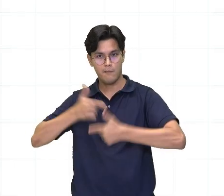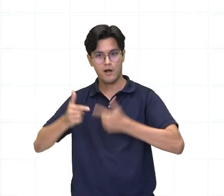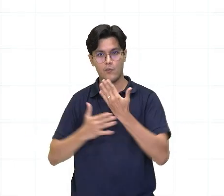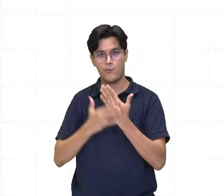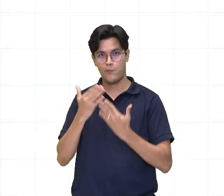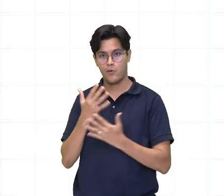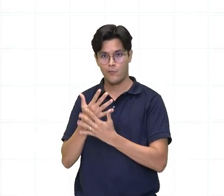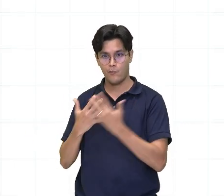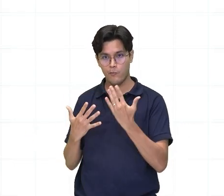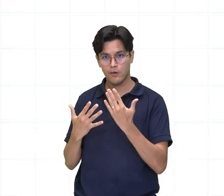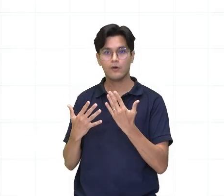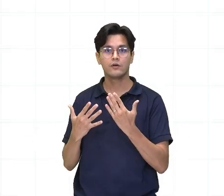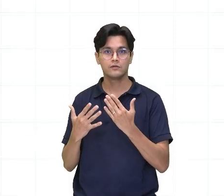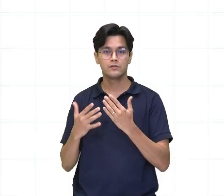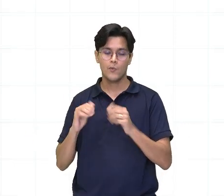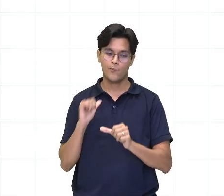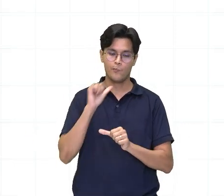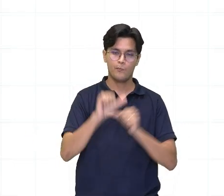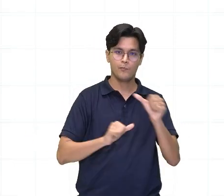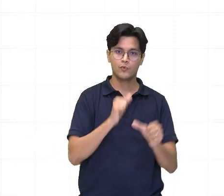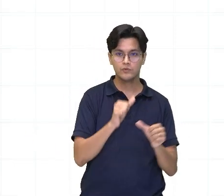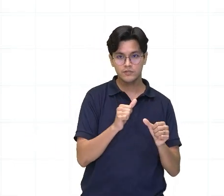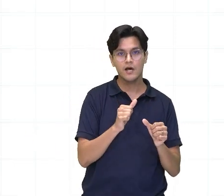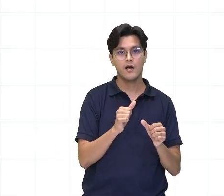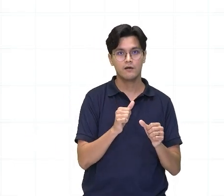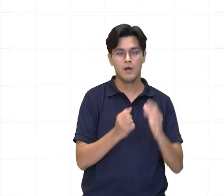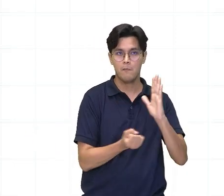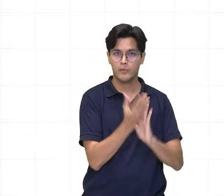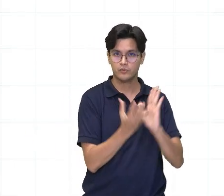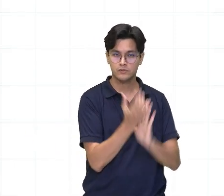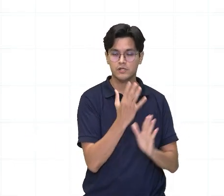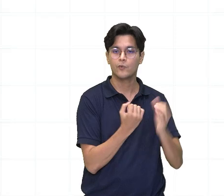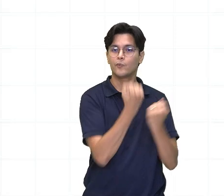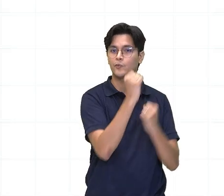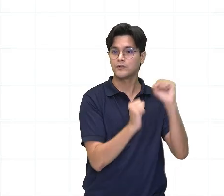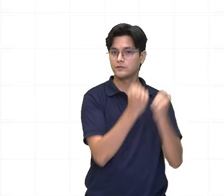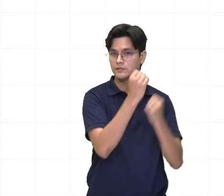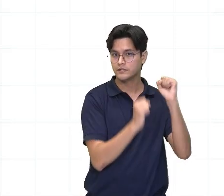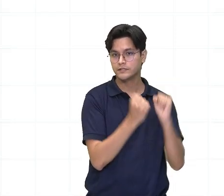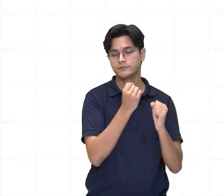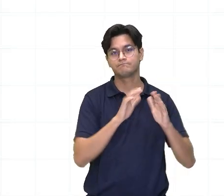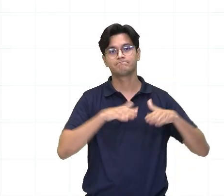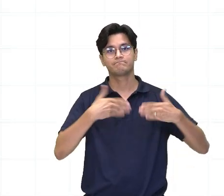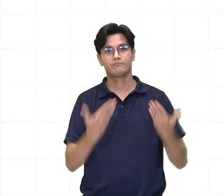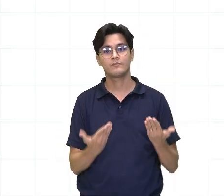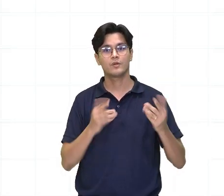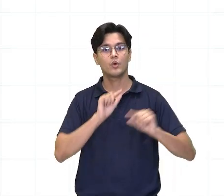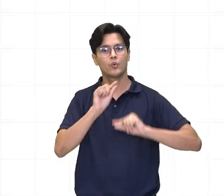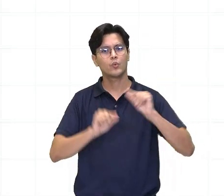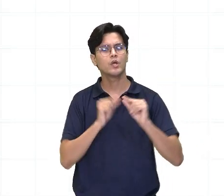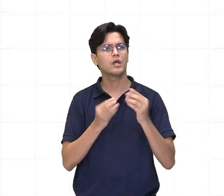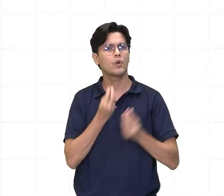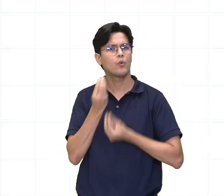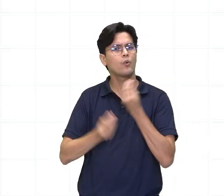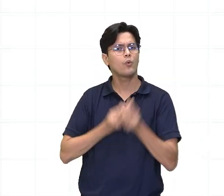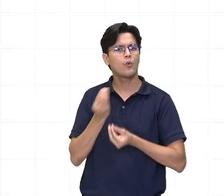escala industrial. E, com isso, para fazer a